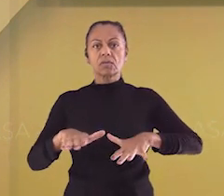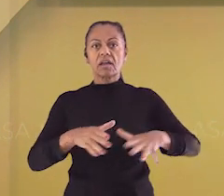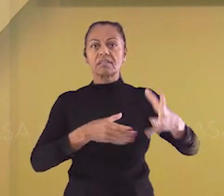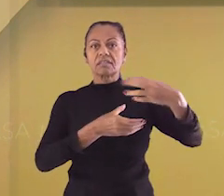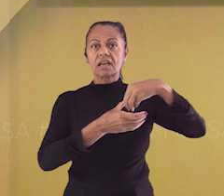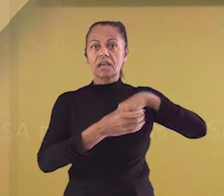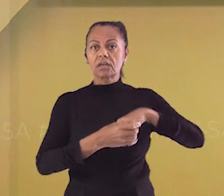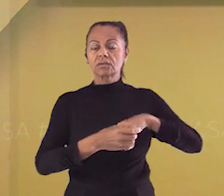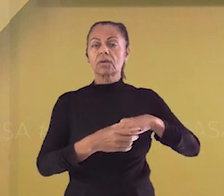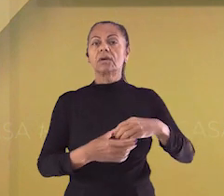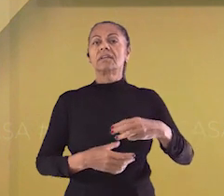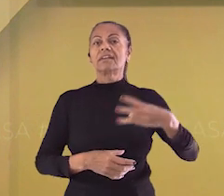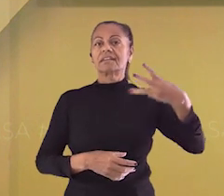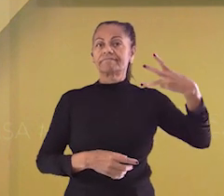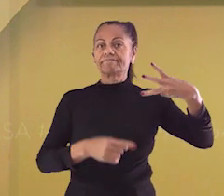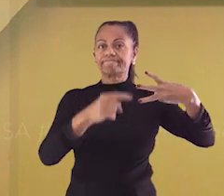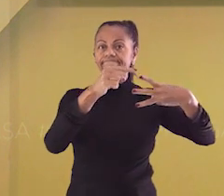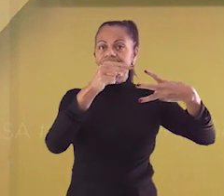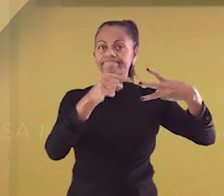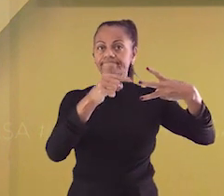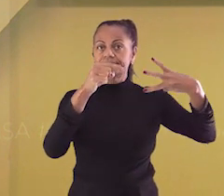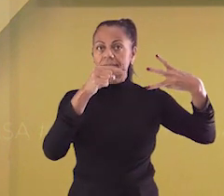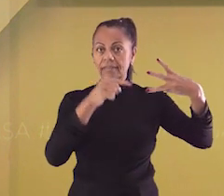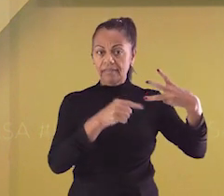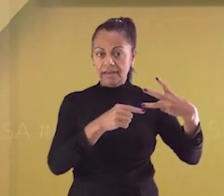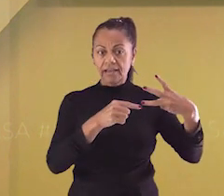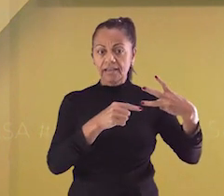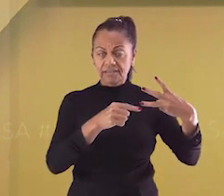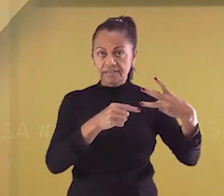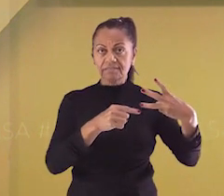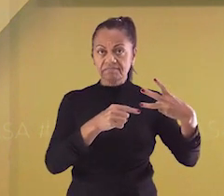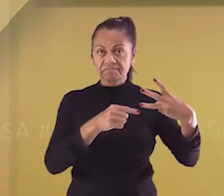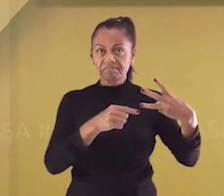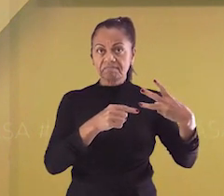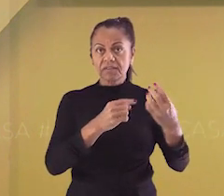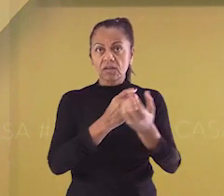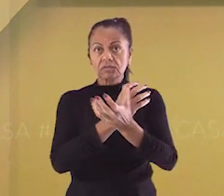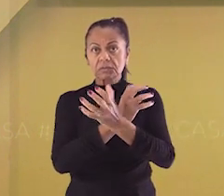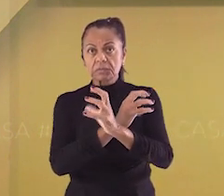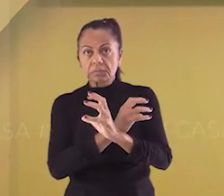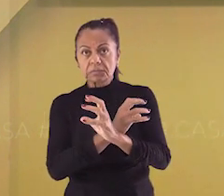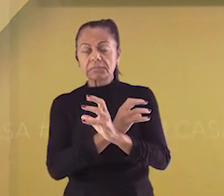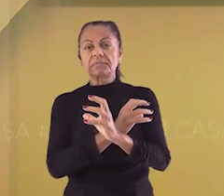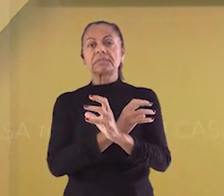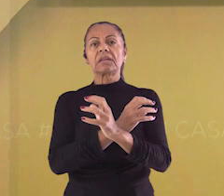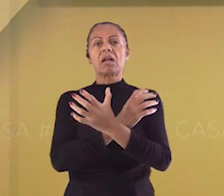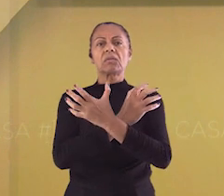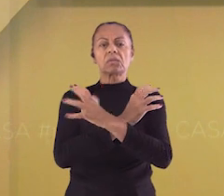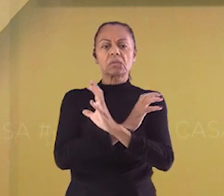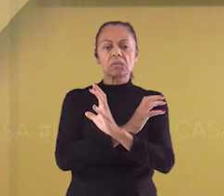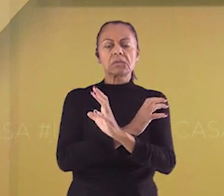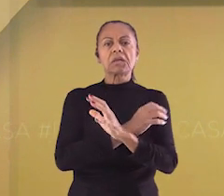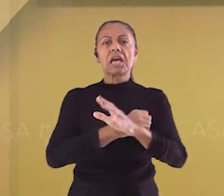do sistema esquelético e muscular unidos e comandados pelo sistema